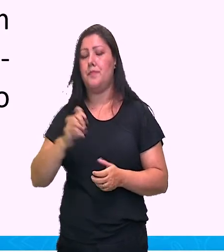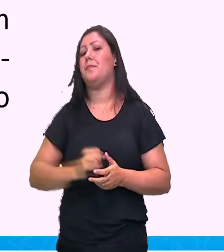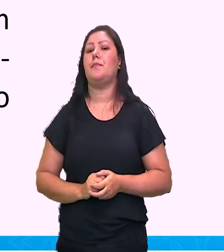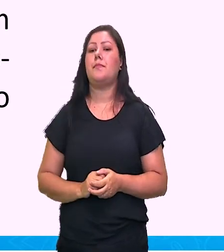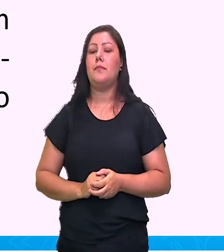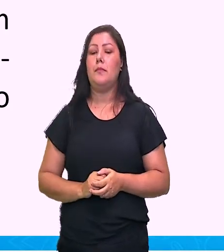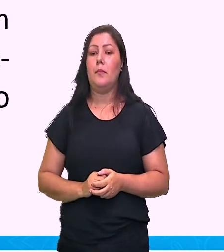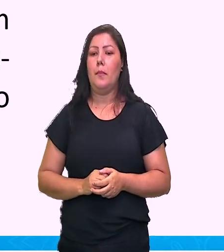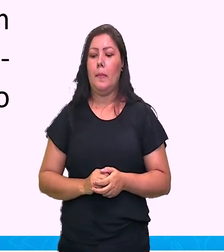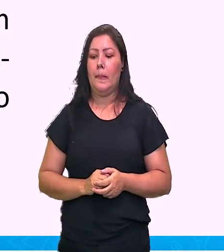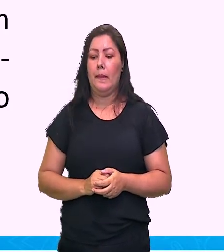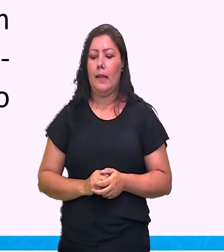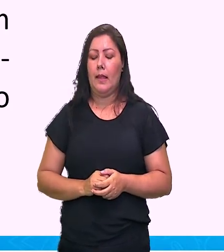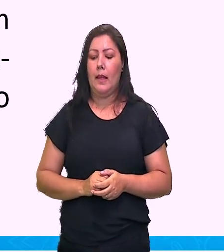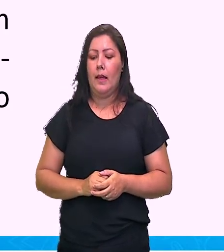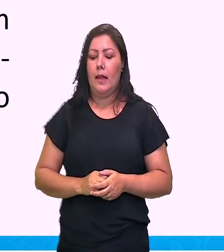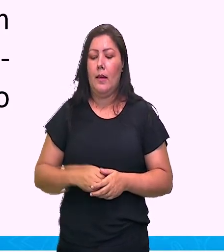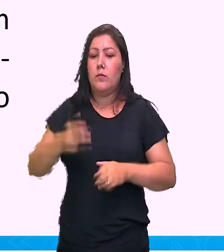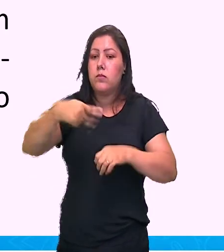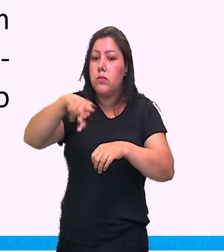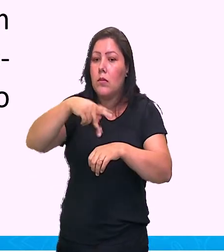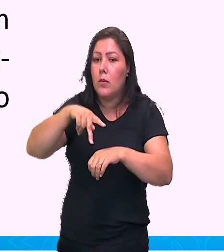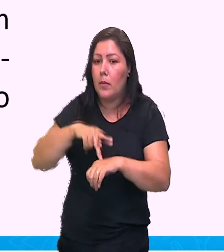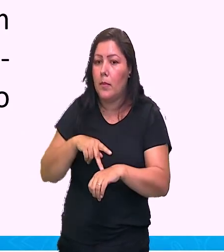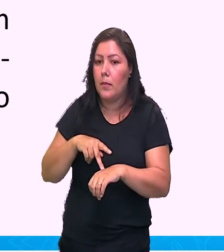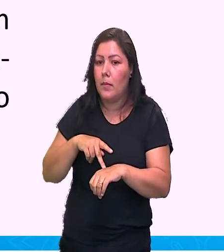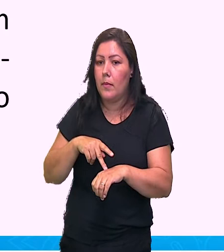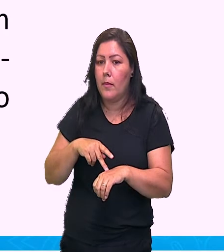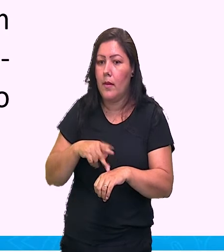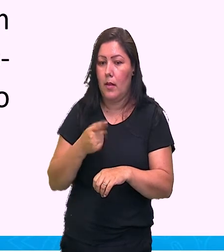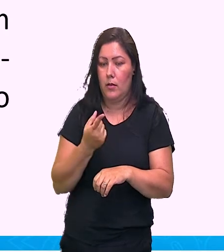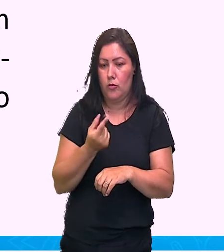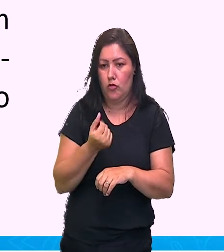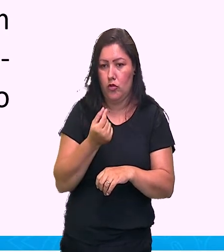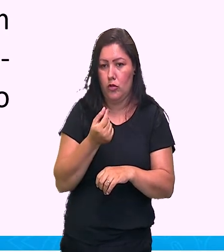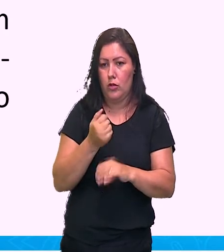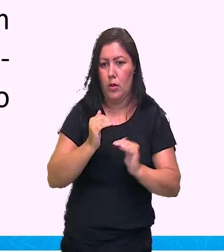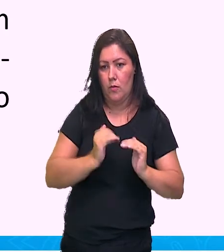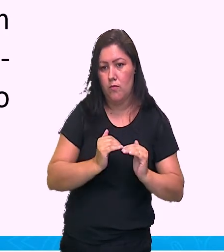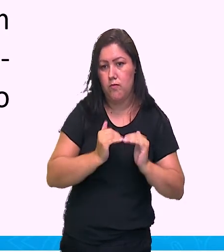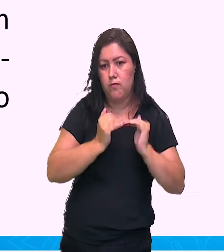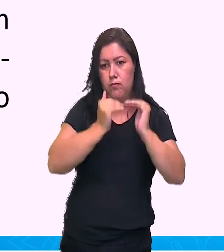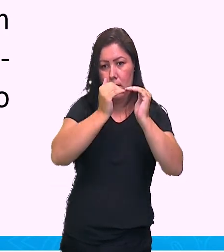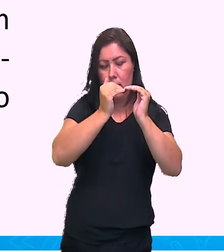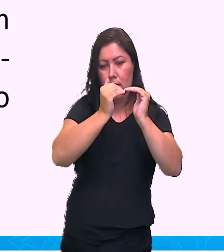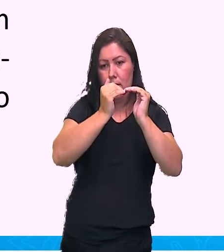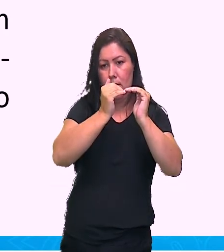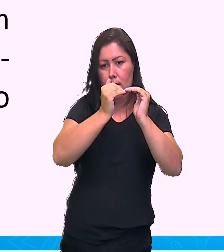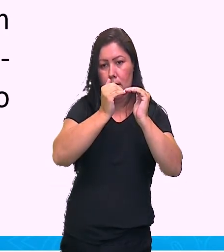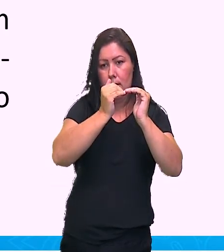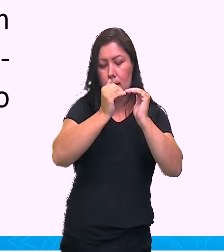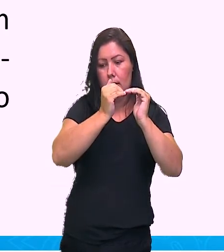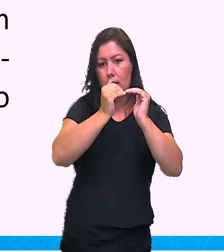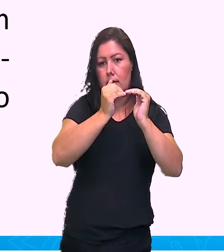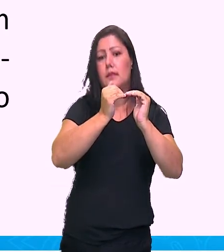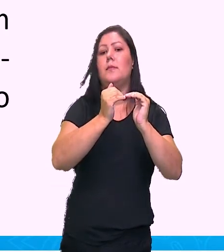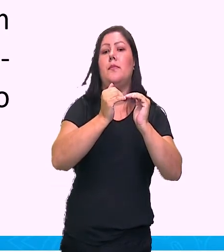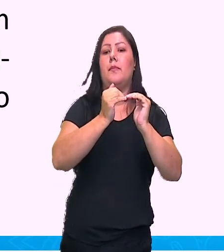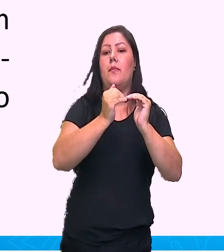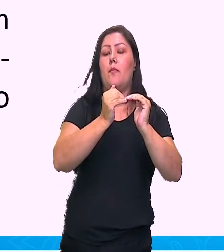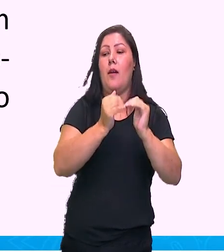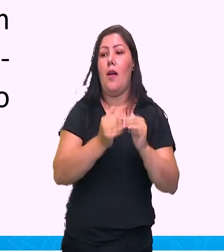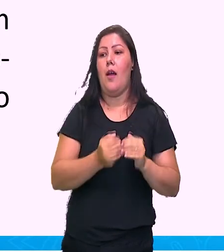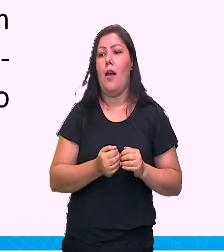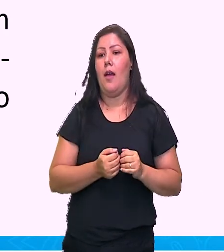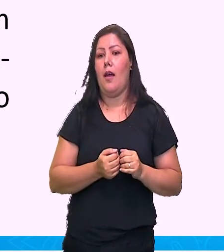com menos desenvolvimentos. Então, eles compravam. A gente fala de divisão internacional do